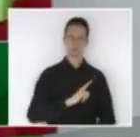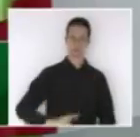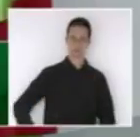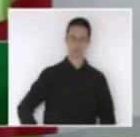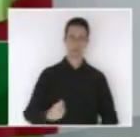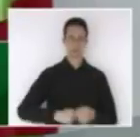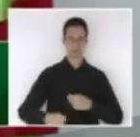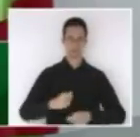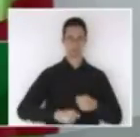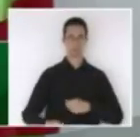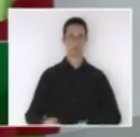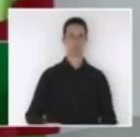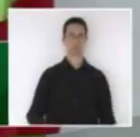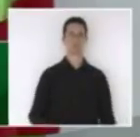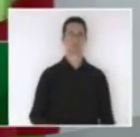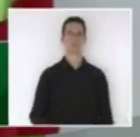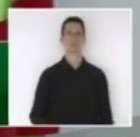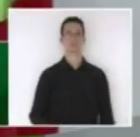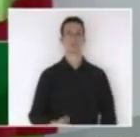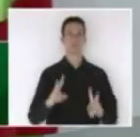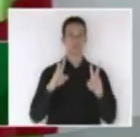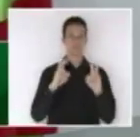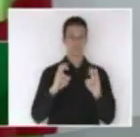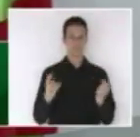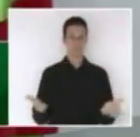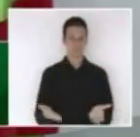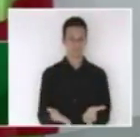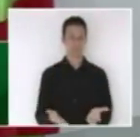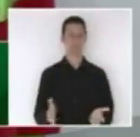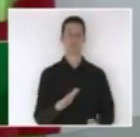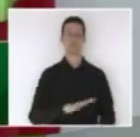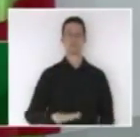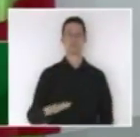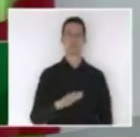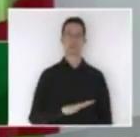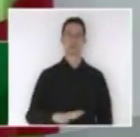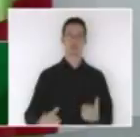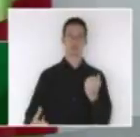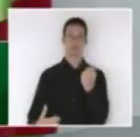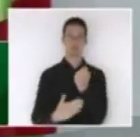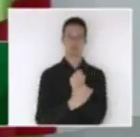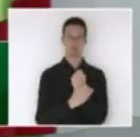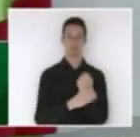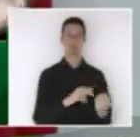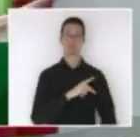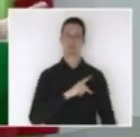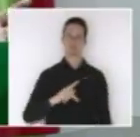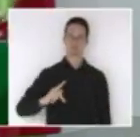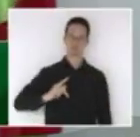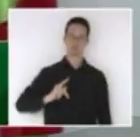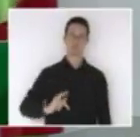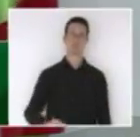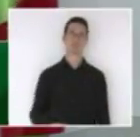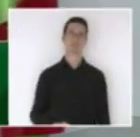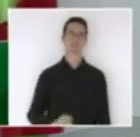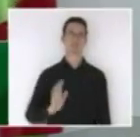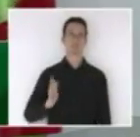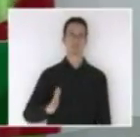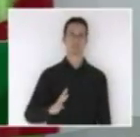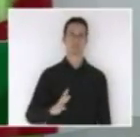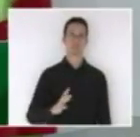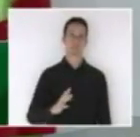aqui é sobre a segurança pública. Nós tivemos uma onda de ataques